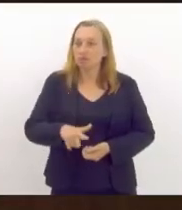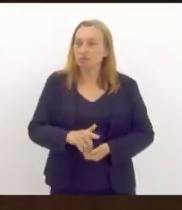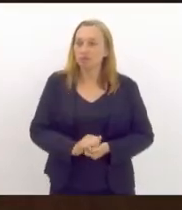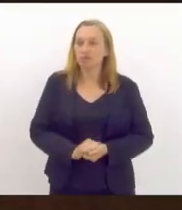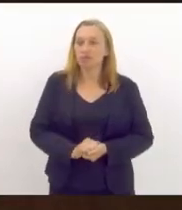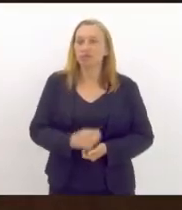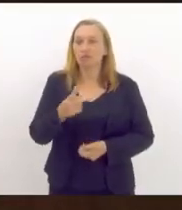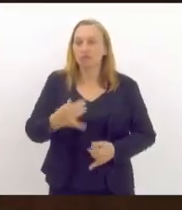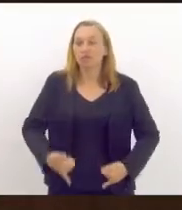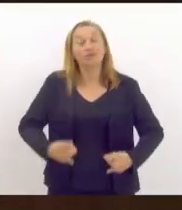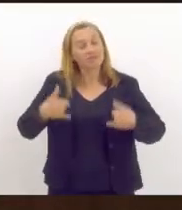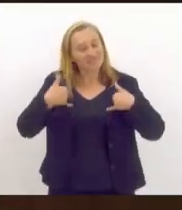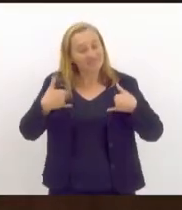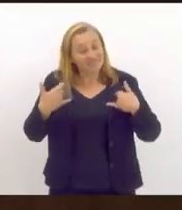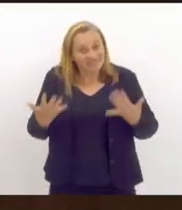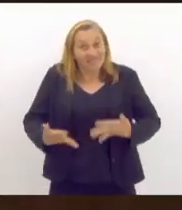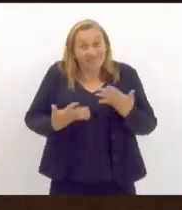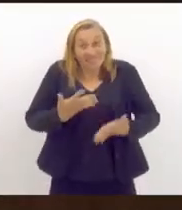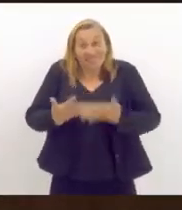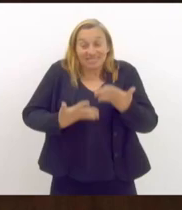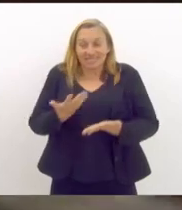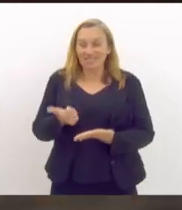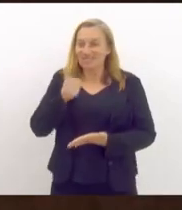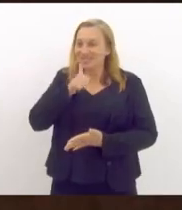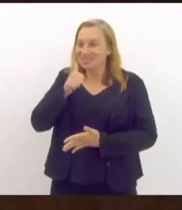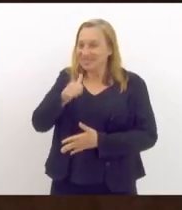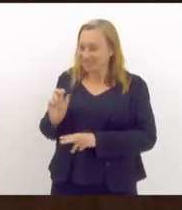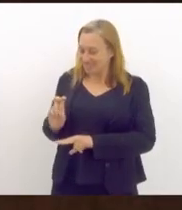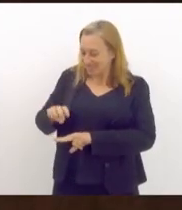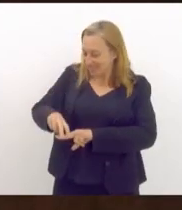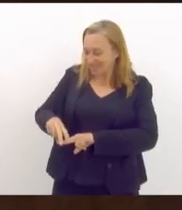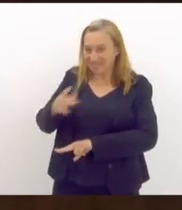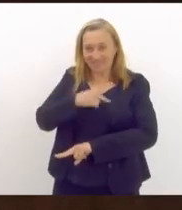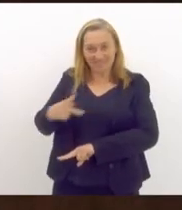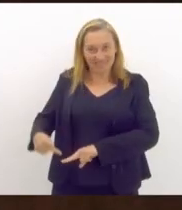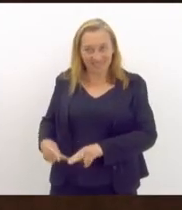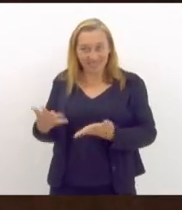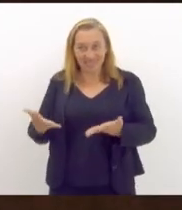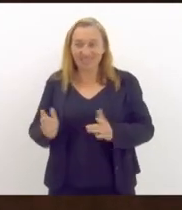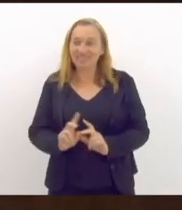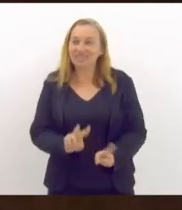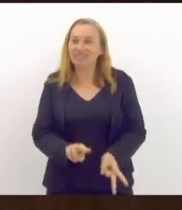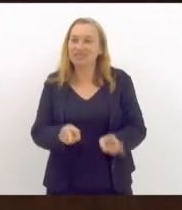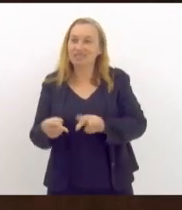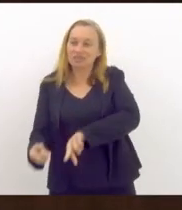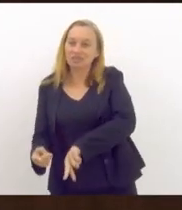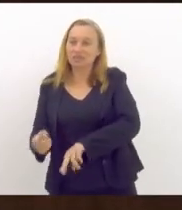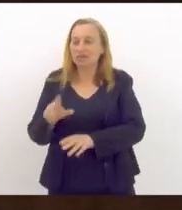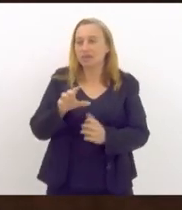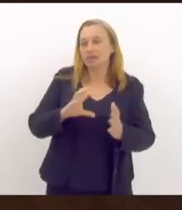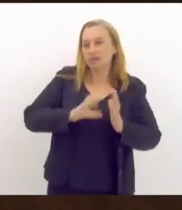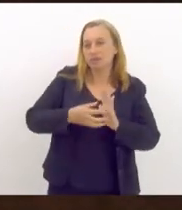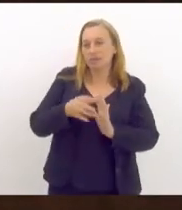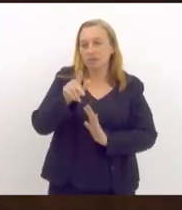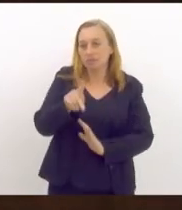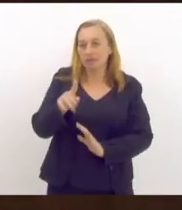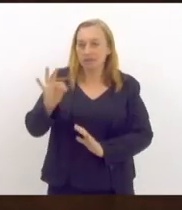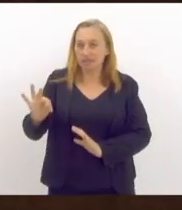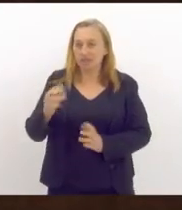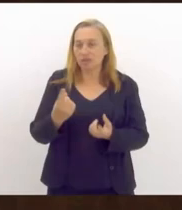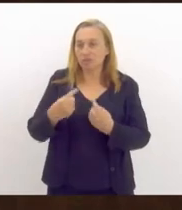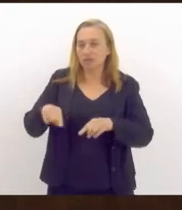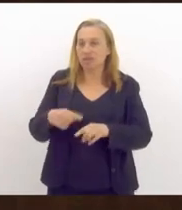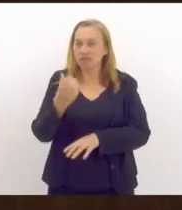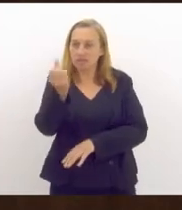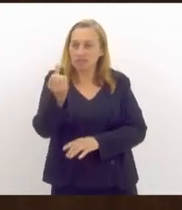do orgulho da alegria né de ter uma mulher aí na mesa da presidência queria encaminhar aqui o voto da bancada do PT contrário às 6 emendas